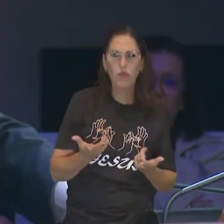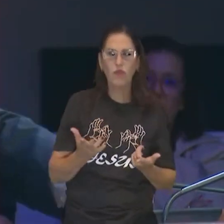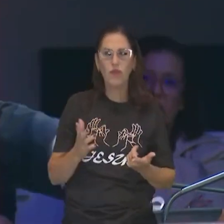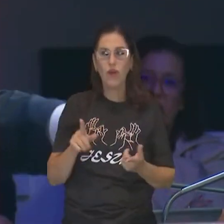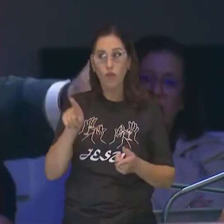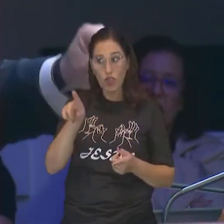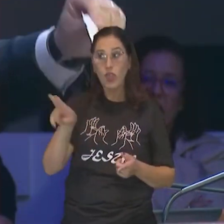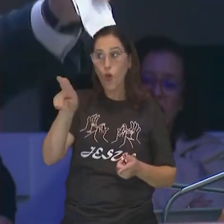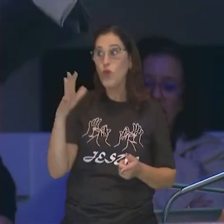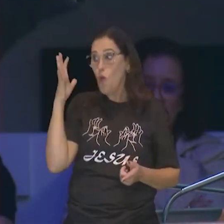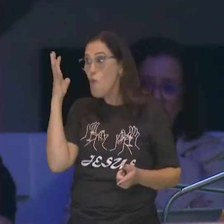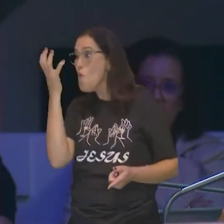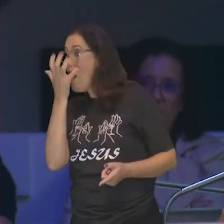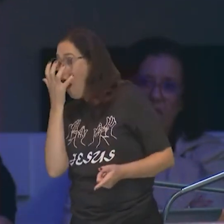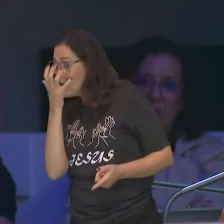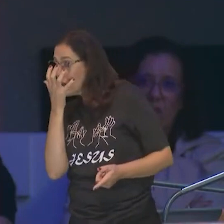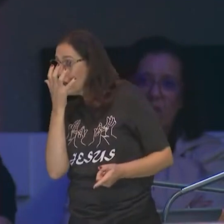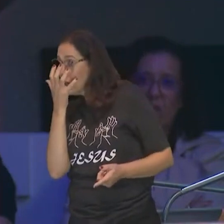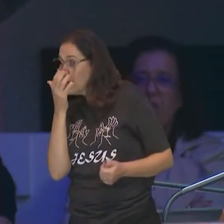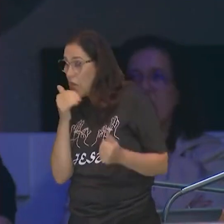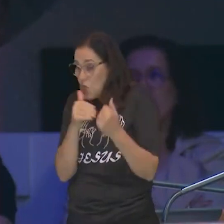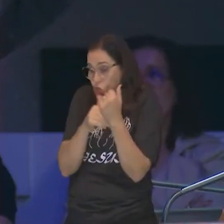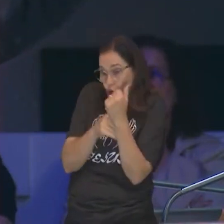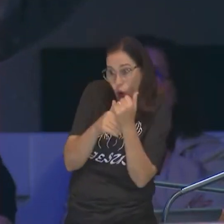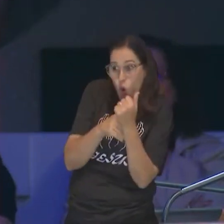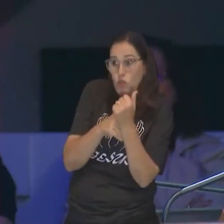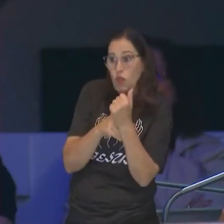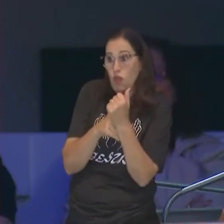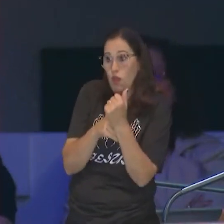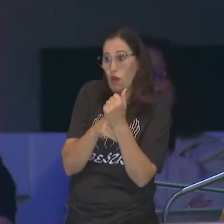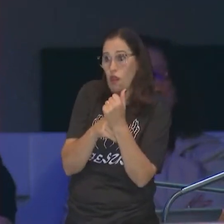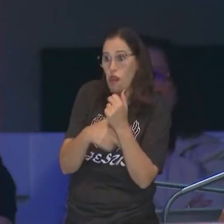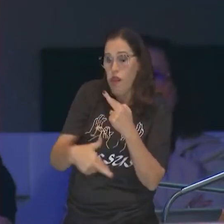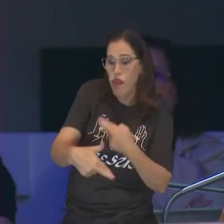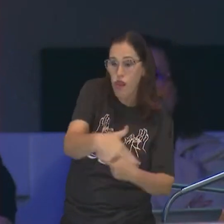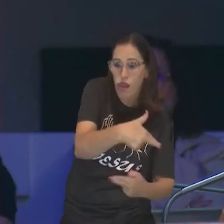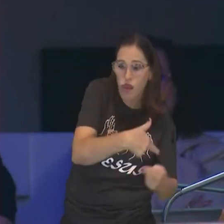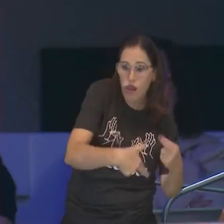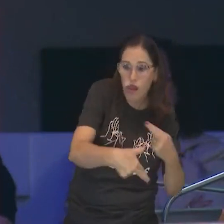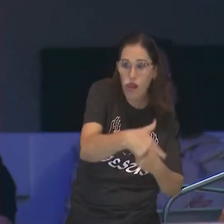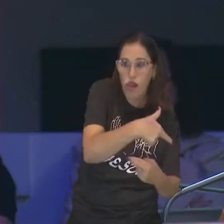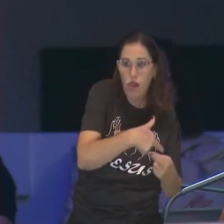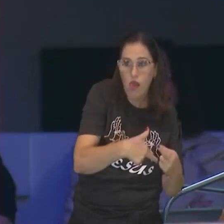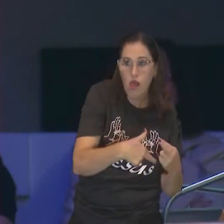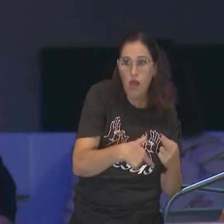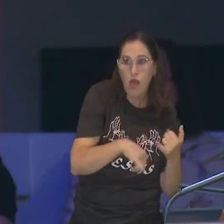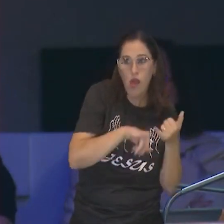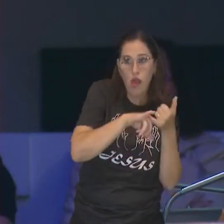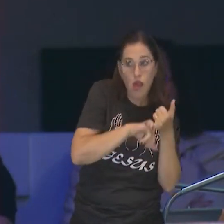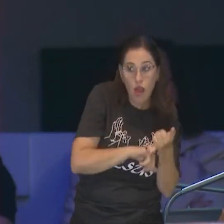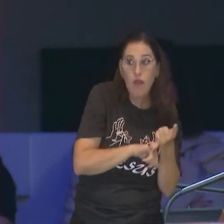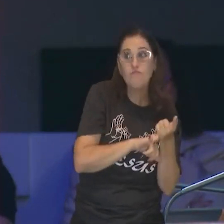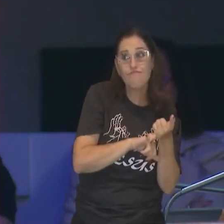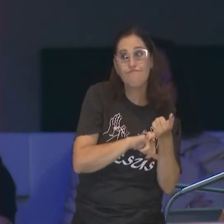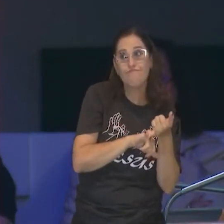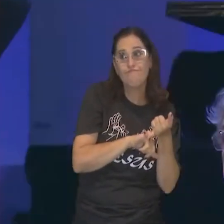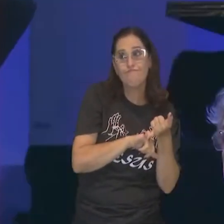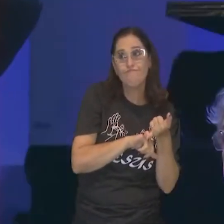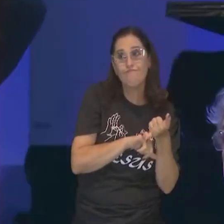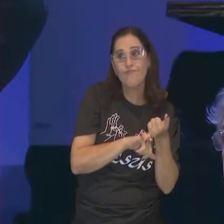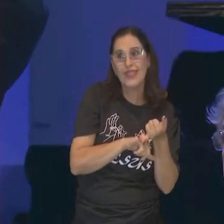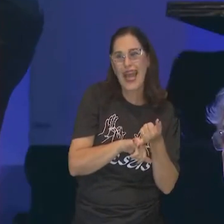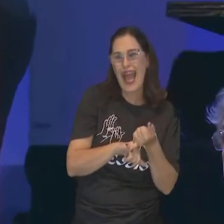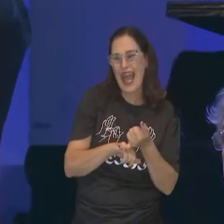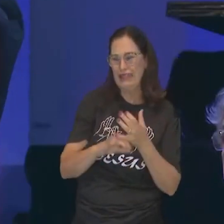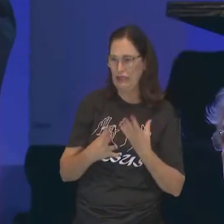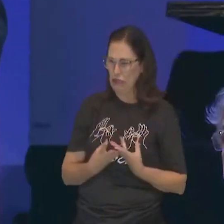Você está usando uma máscara para esconder um relacionamento extraconjugal que está acabando com a sua alma